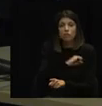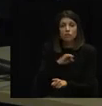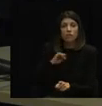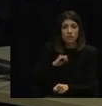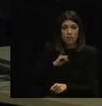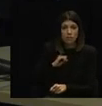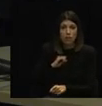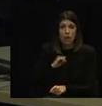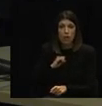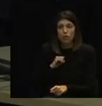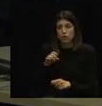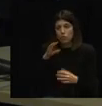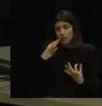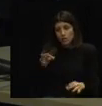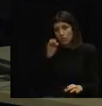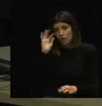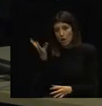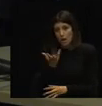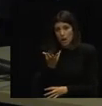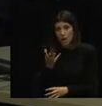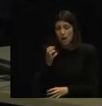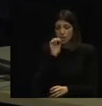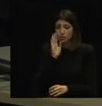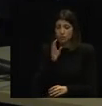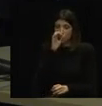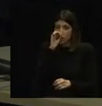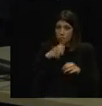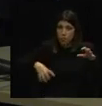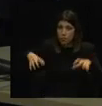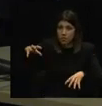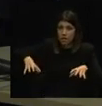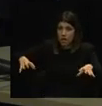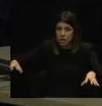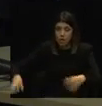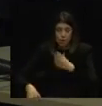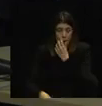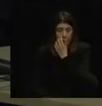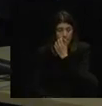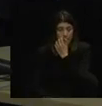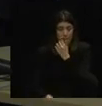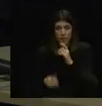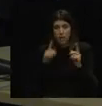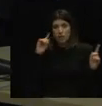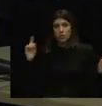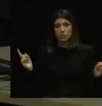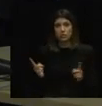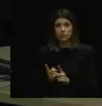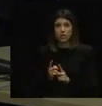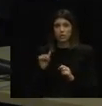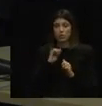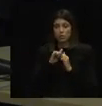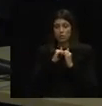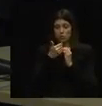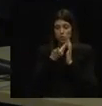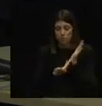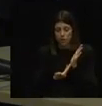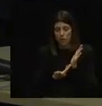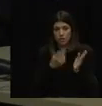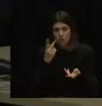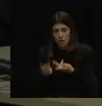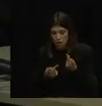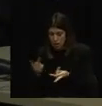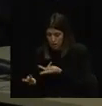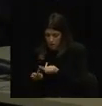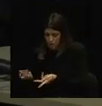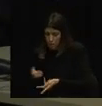património natural da cidade, em especial do Parque Florestal de Monsanto. Resumindo, os documentos que analisamos